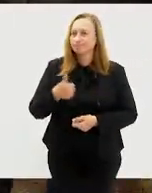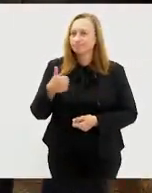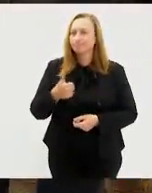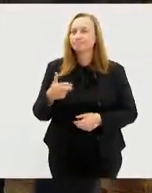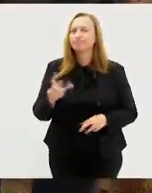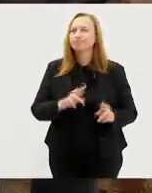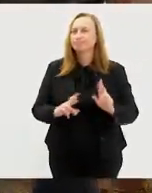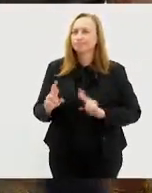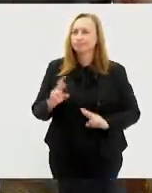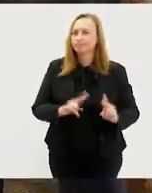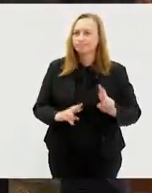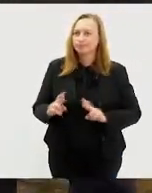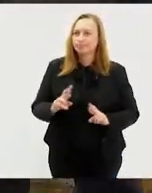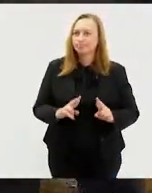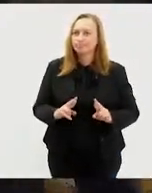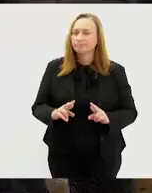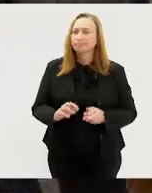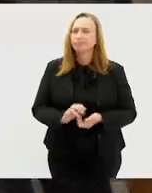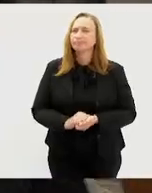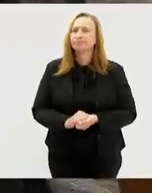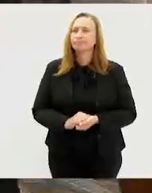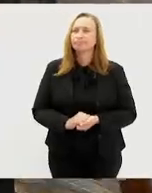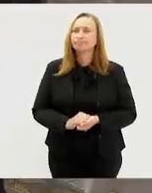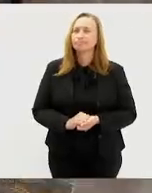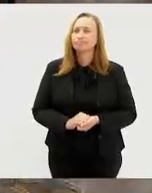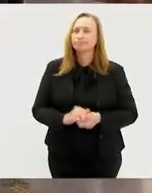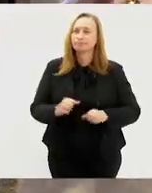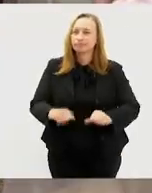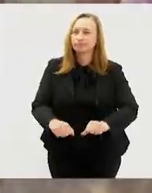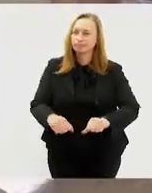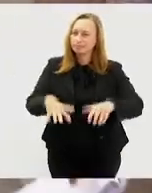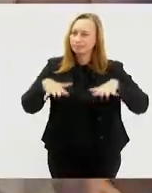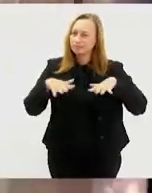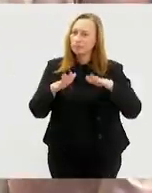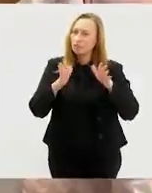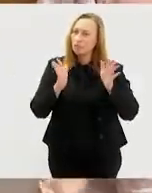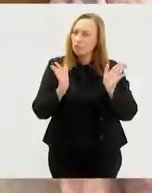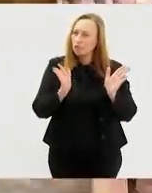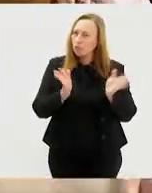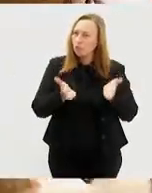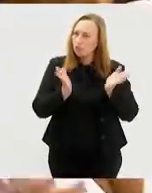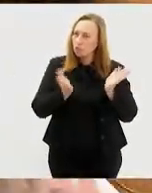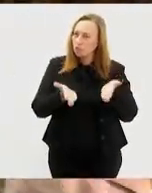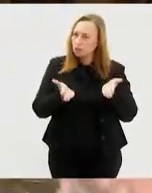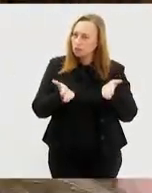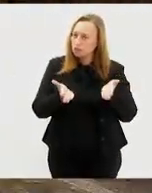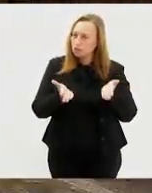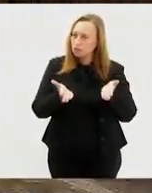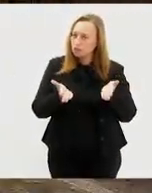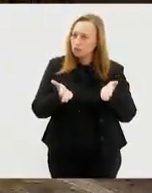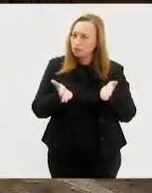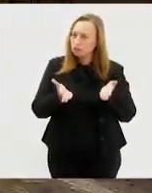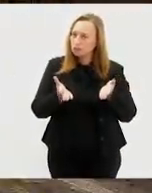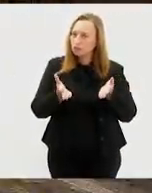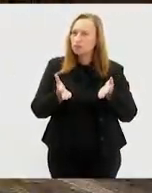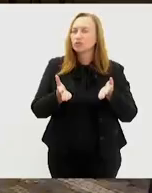relação essa sessão feita hoje aqui como já